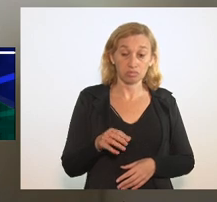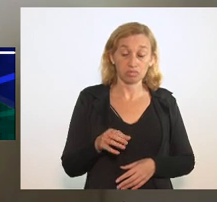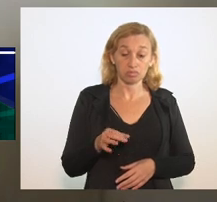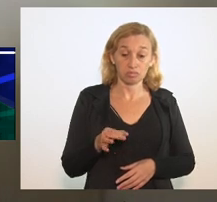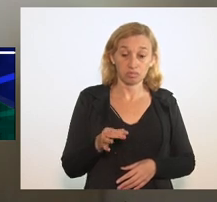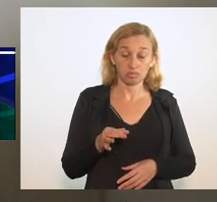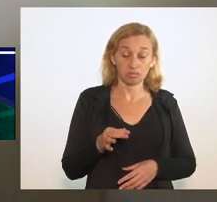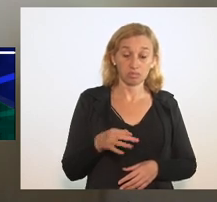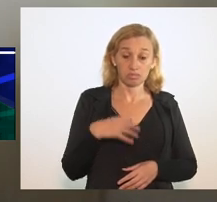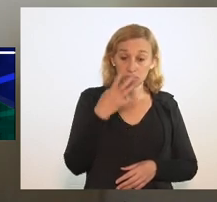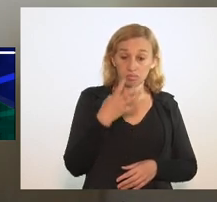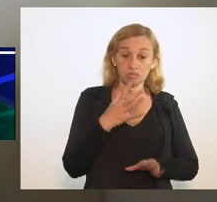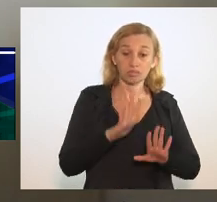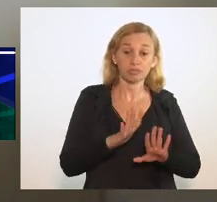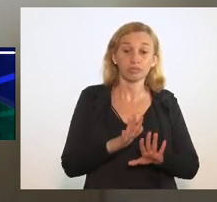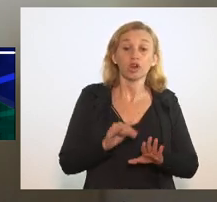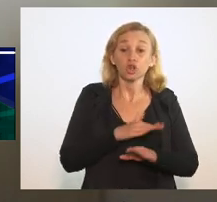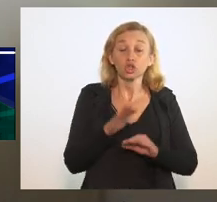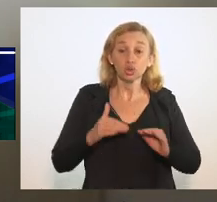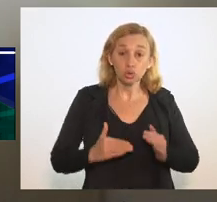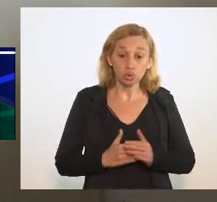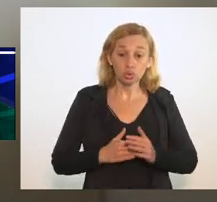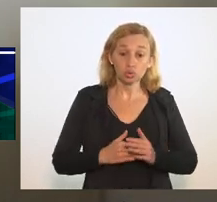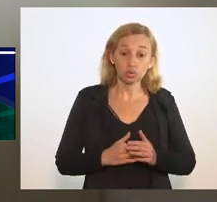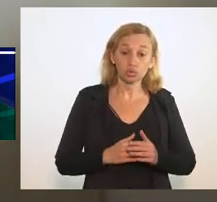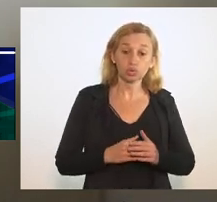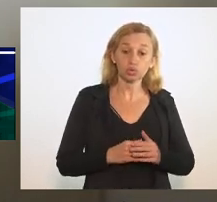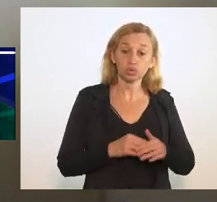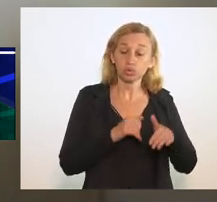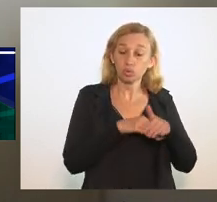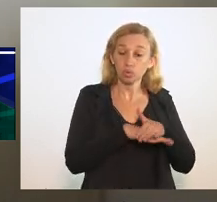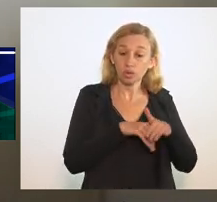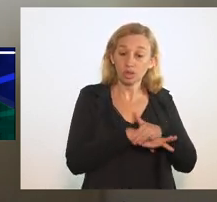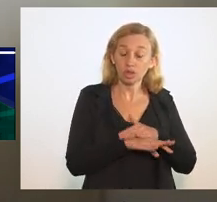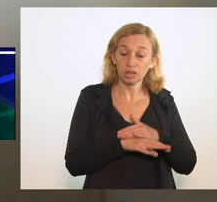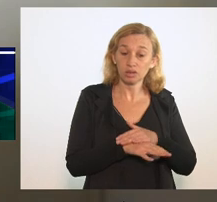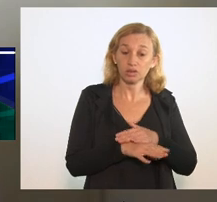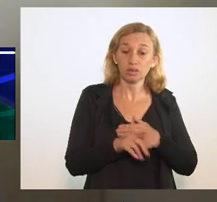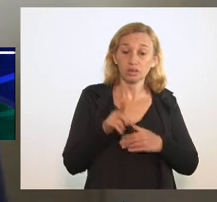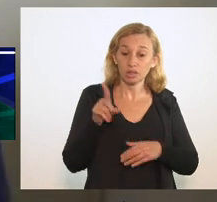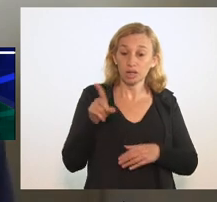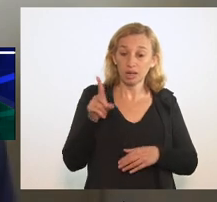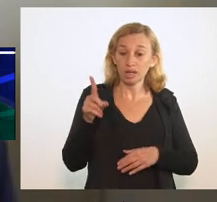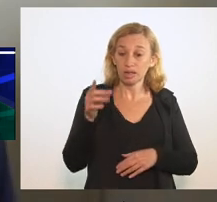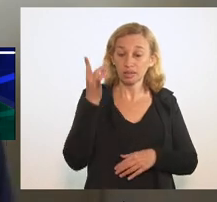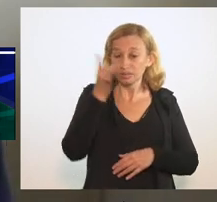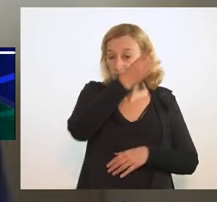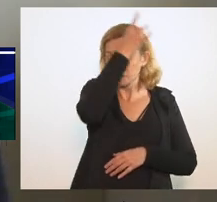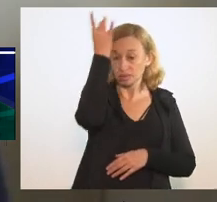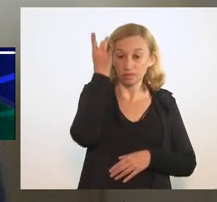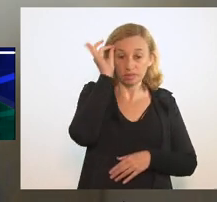na verdade, eles estavam todos depositados, esses dutos, no depósito lá do Espírito Santo.